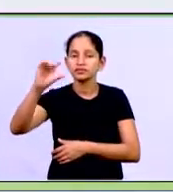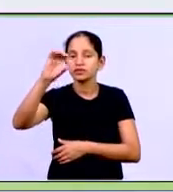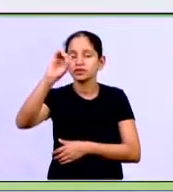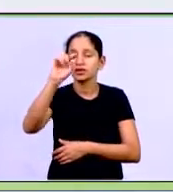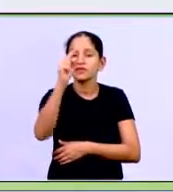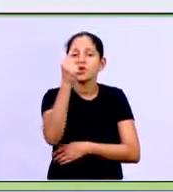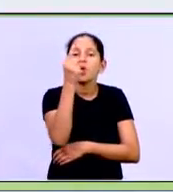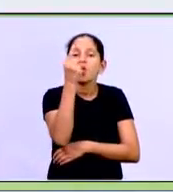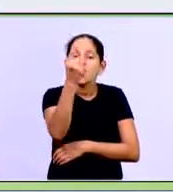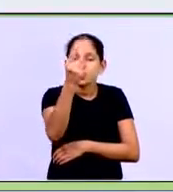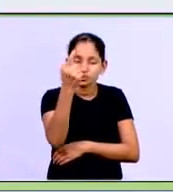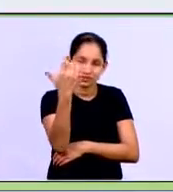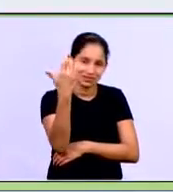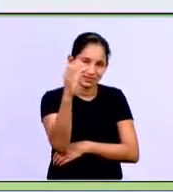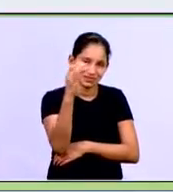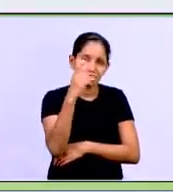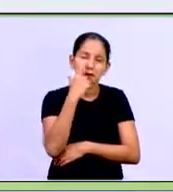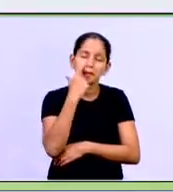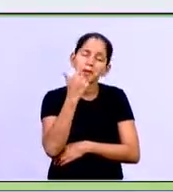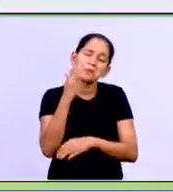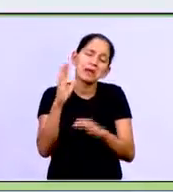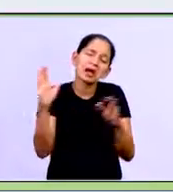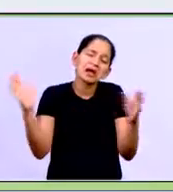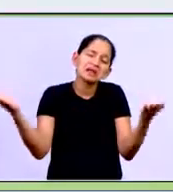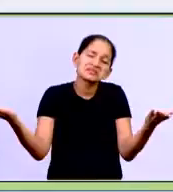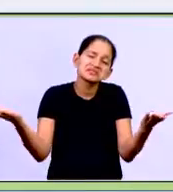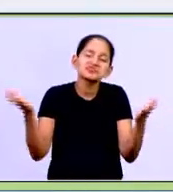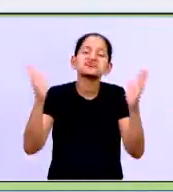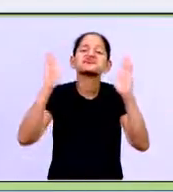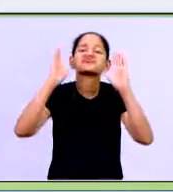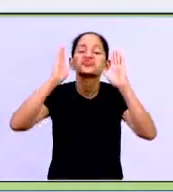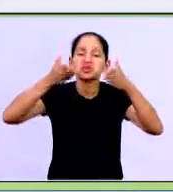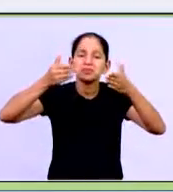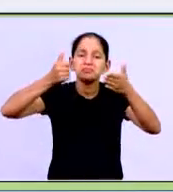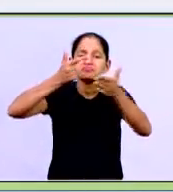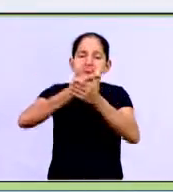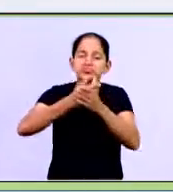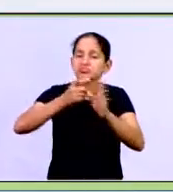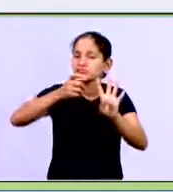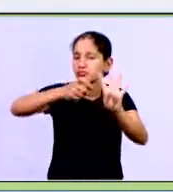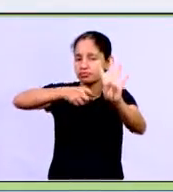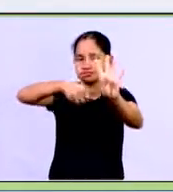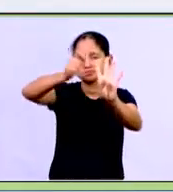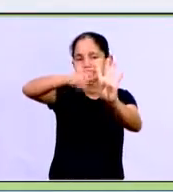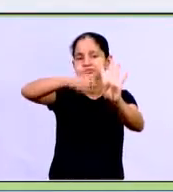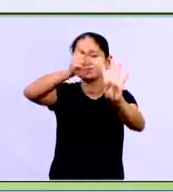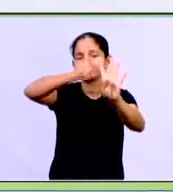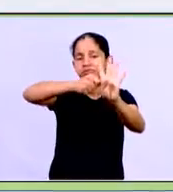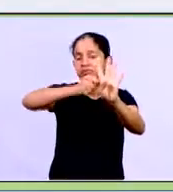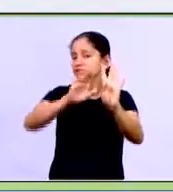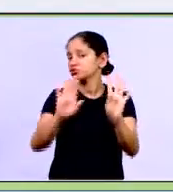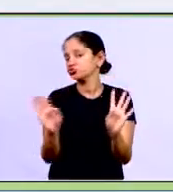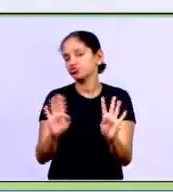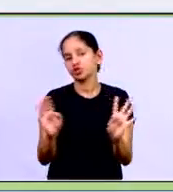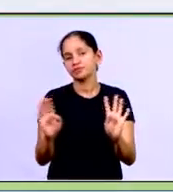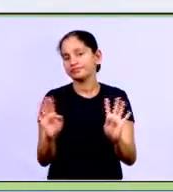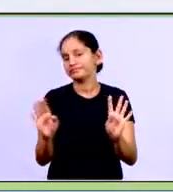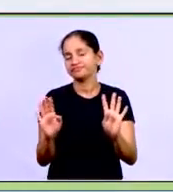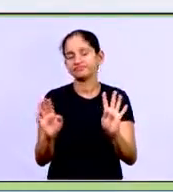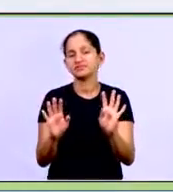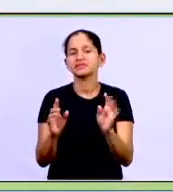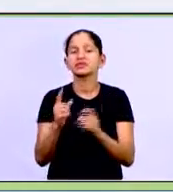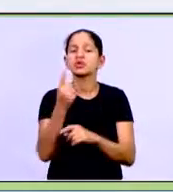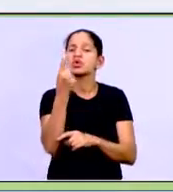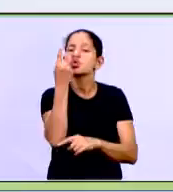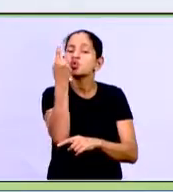0,01 centavos. Mas, vamos dizer assim, eu paguei a minha conta, fiz a minha planilha de amortização, certo, Rafael? E ficou uma diferença